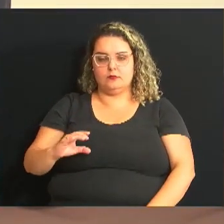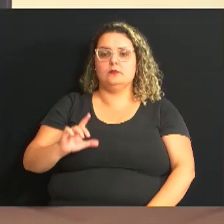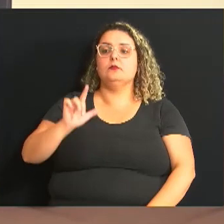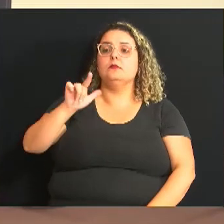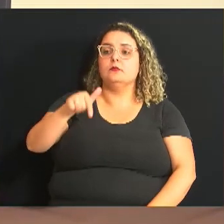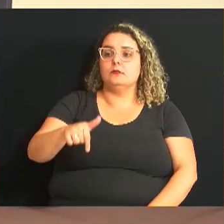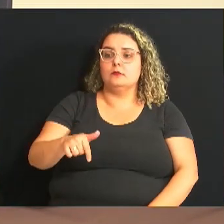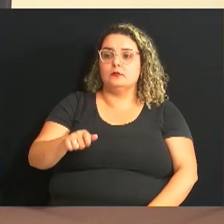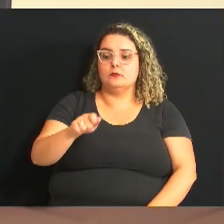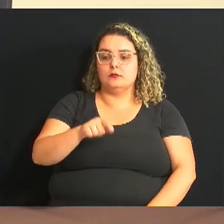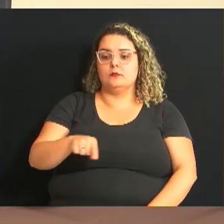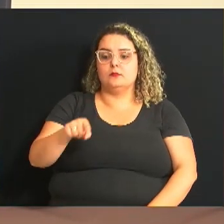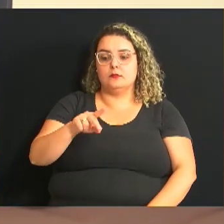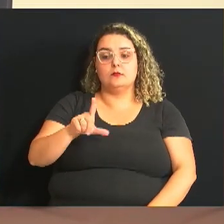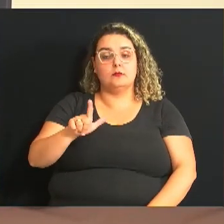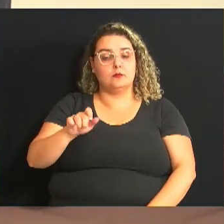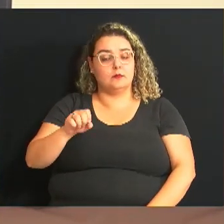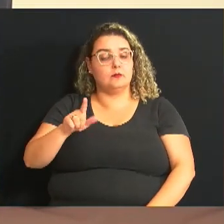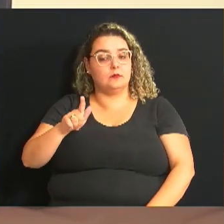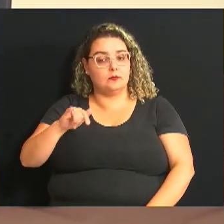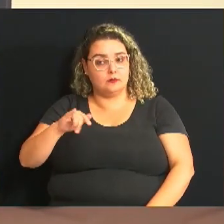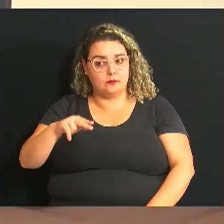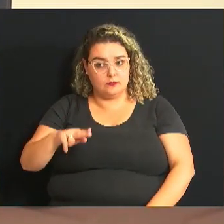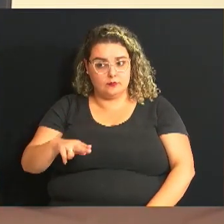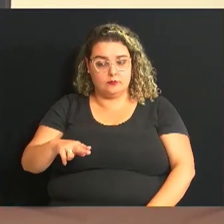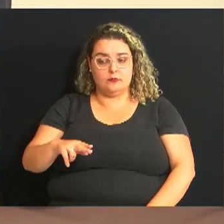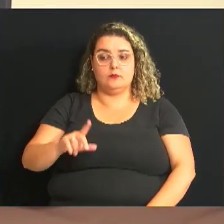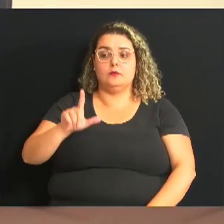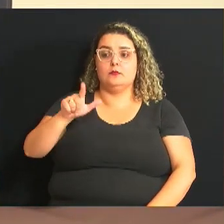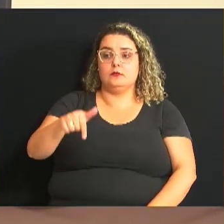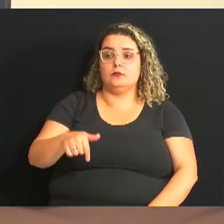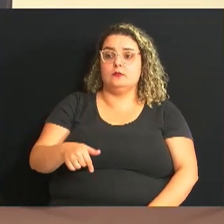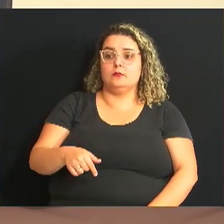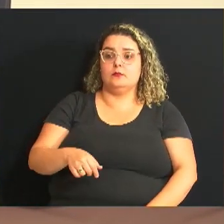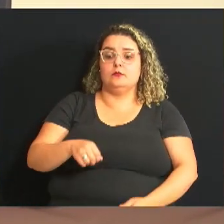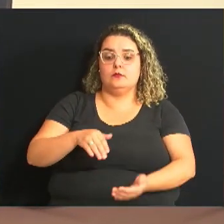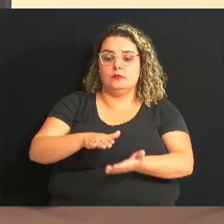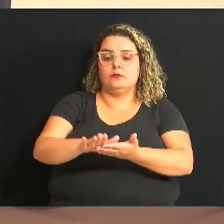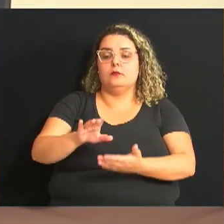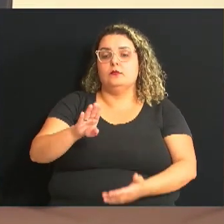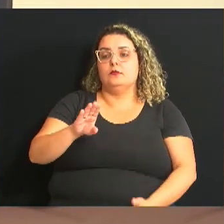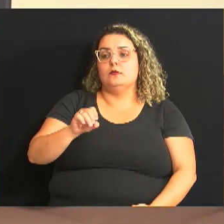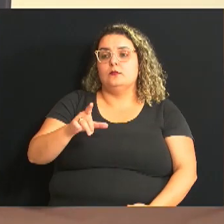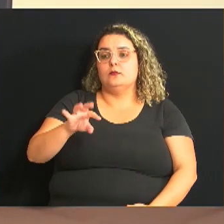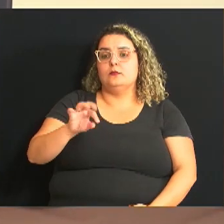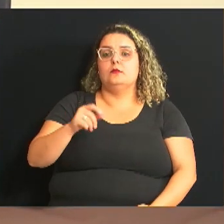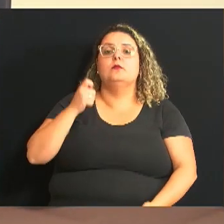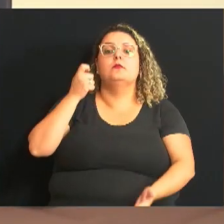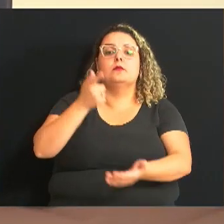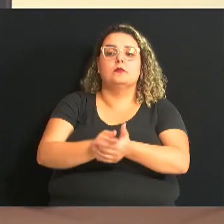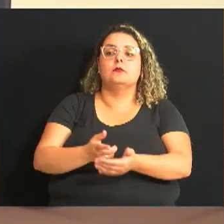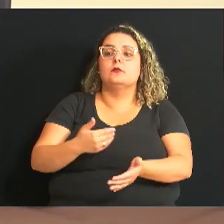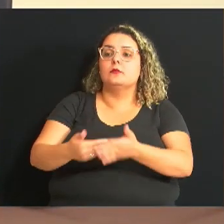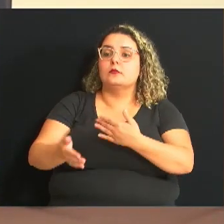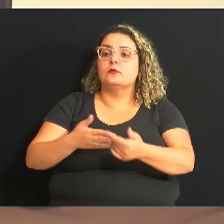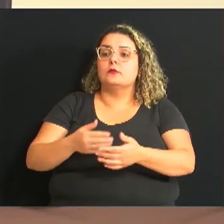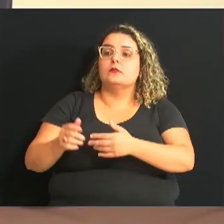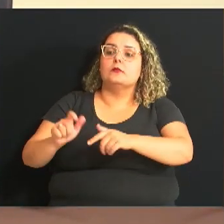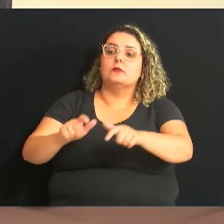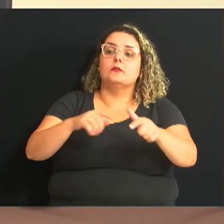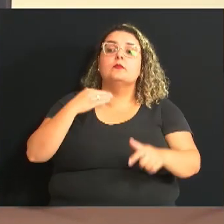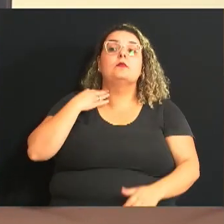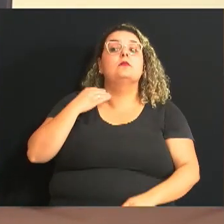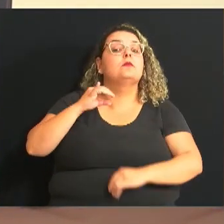Em seguida, basta gerar um boleto, imprimir o documento e pagá-lo em qualquer agência bancária, inclusive via